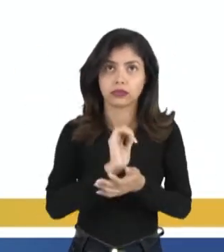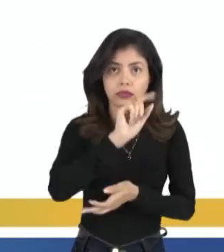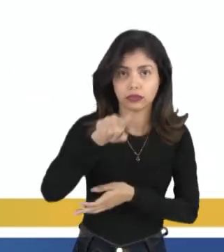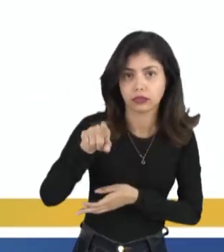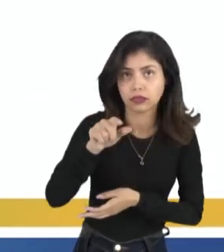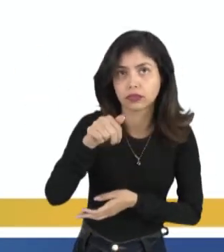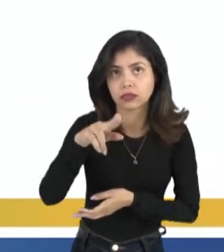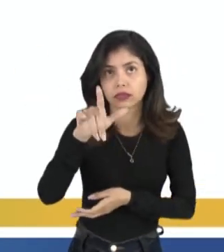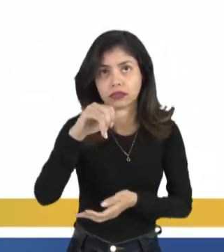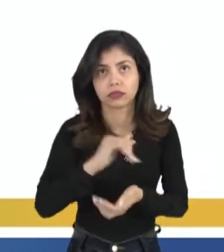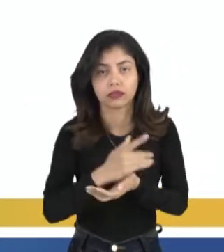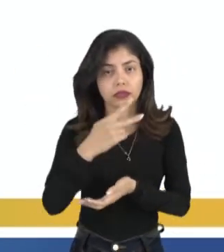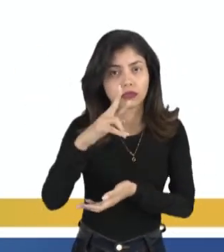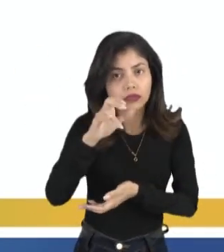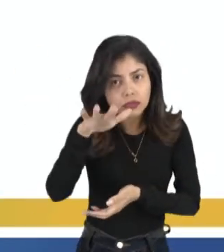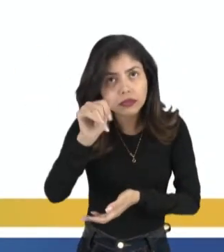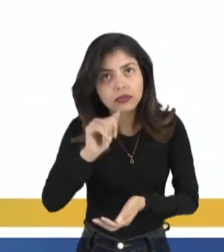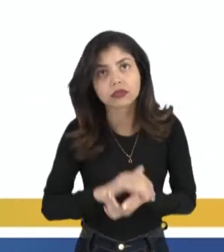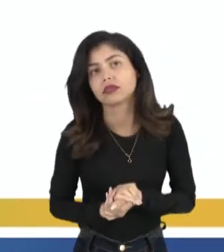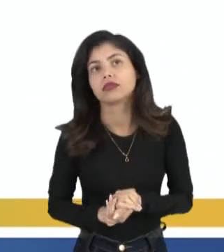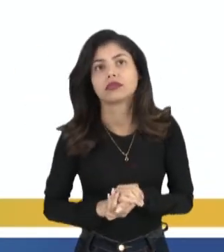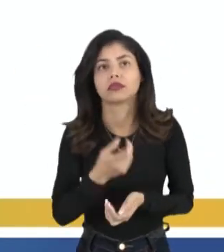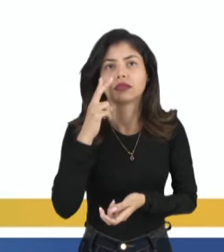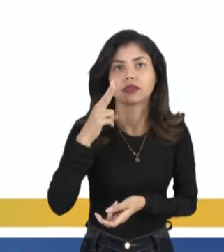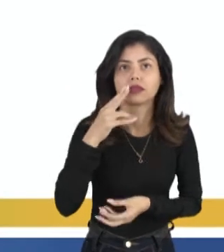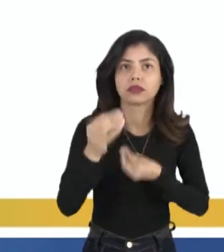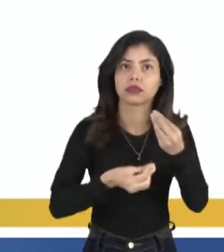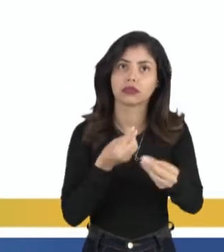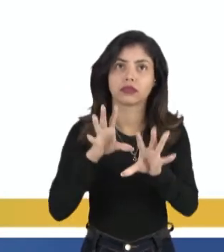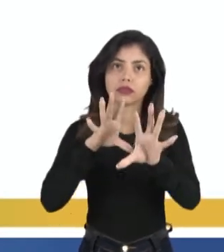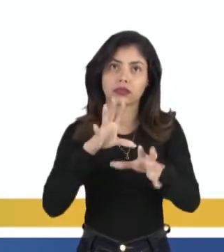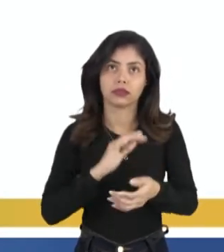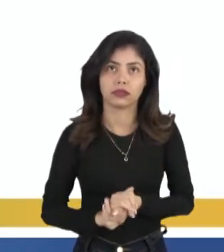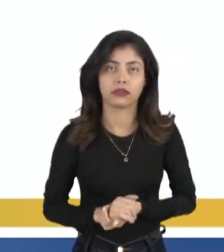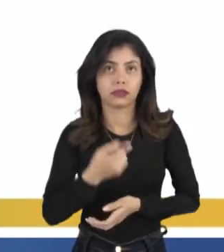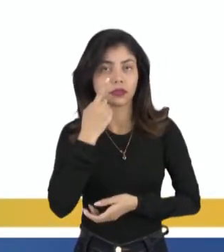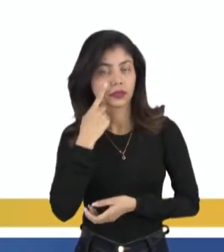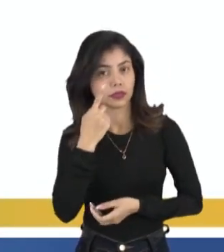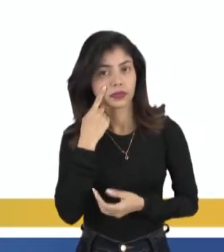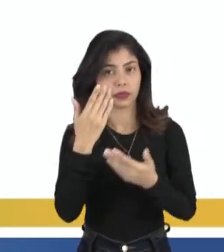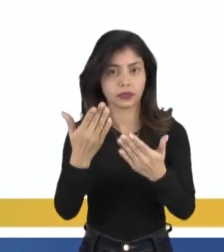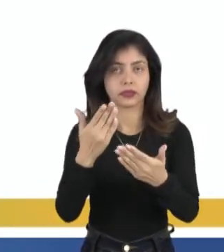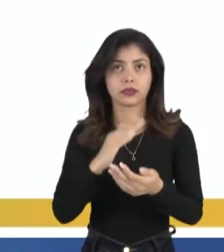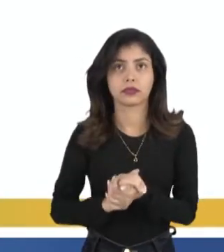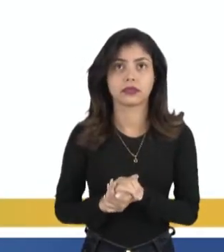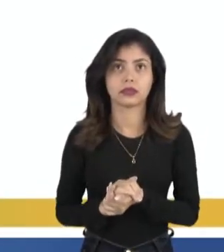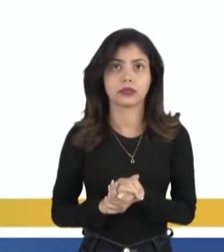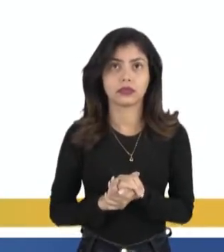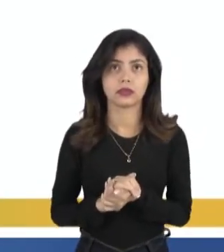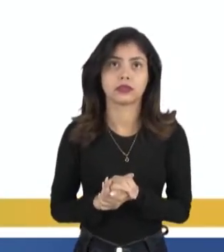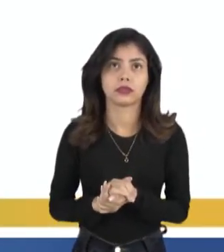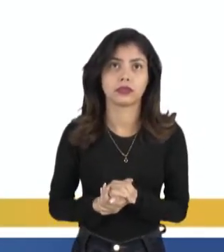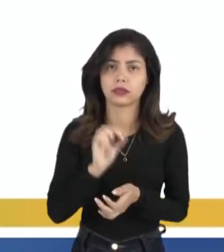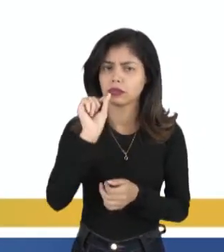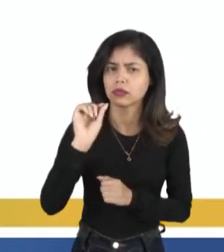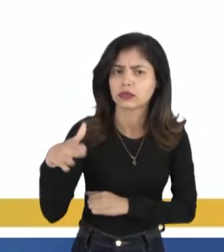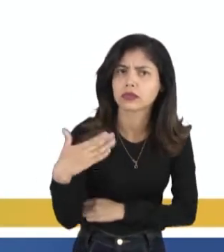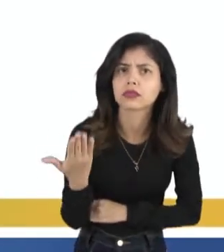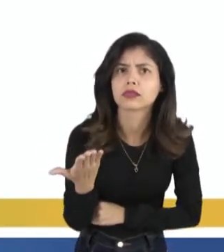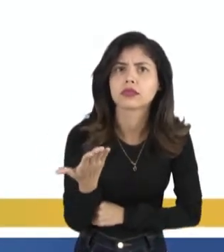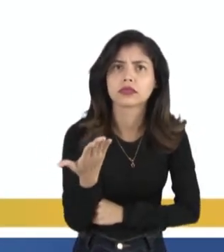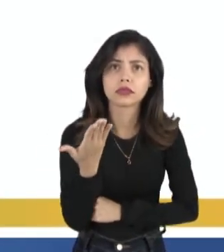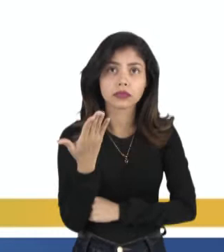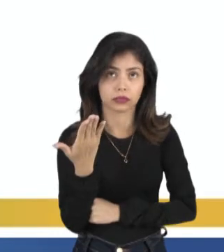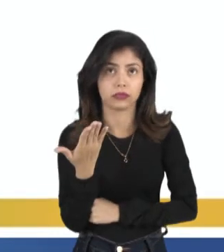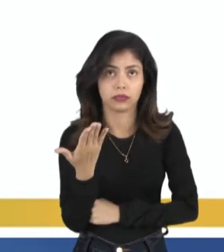o anular e o parcial. Então vamos ver como é que fica isso aqui, ó. Então nós temos aqui o eclipse. Que eclipse é esse que está